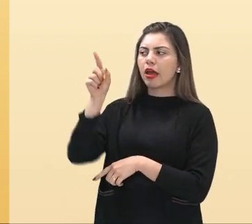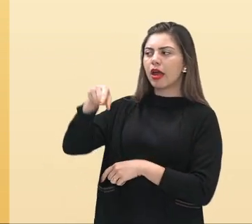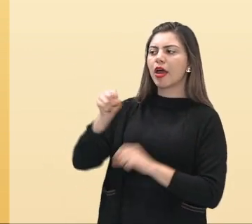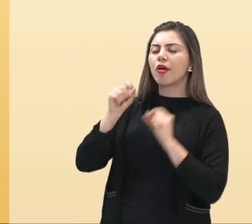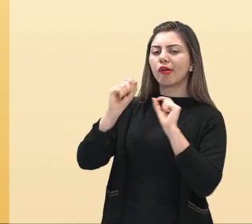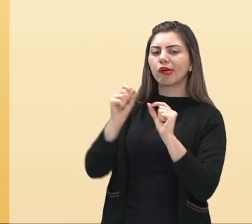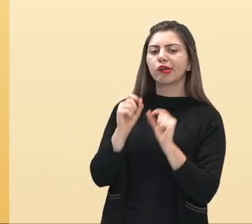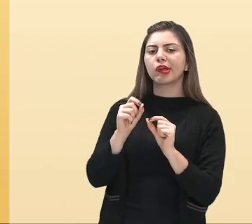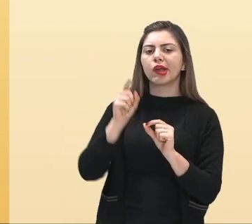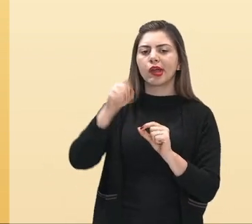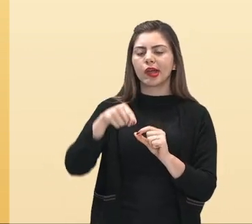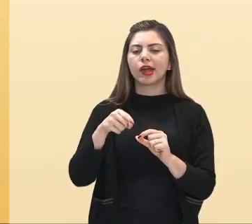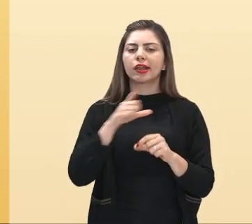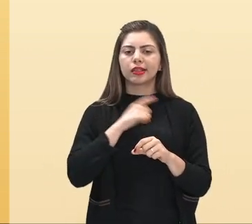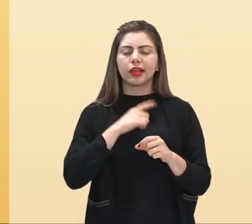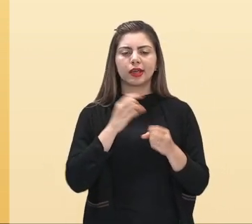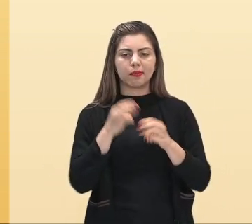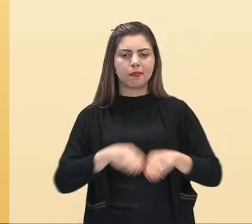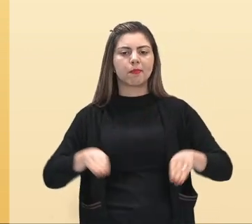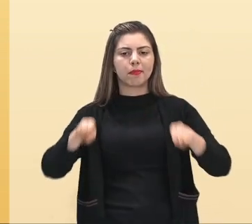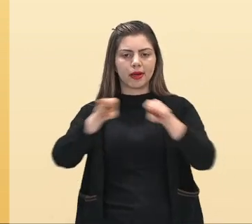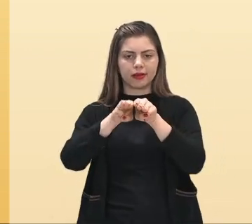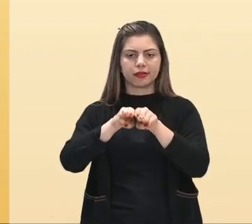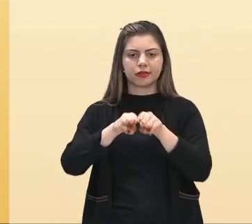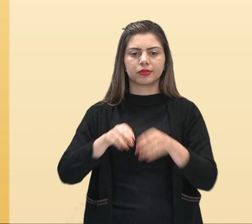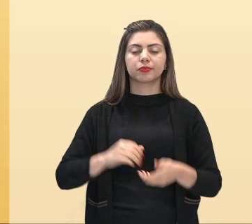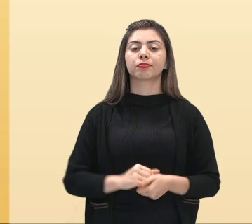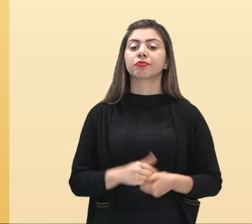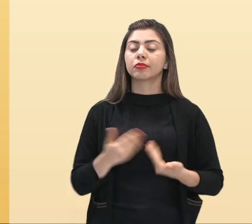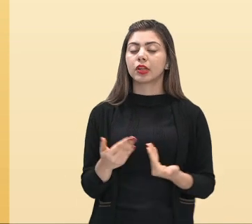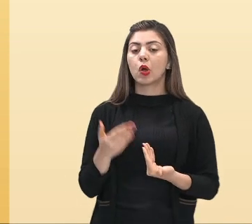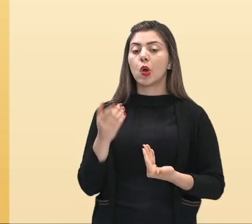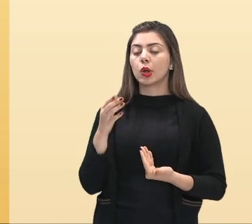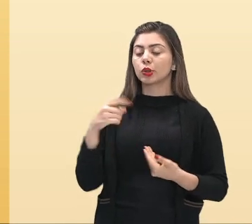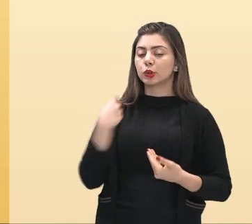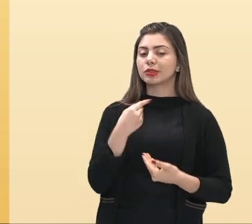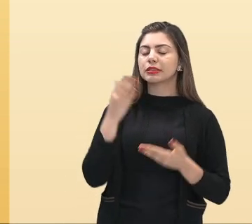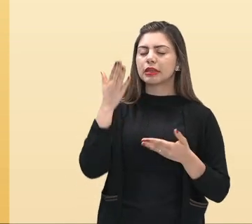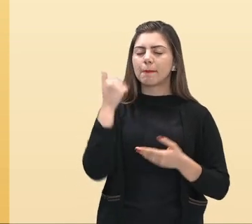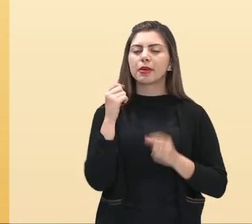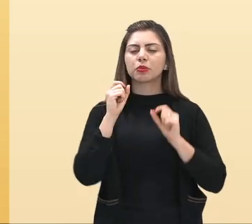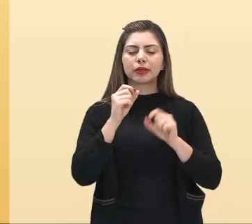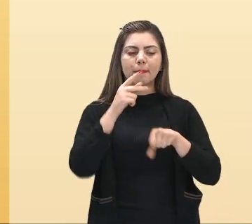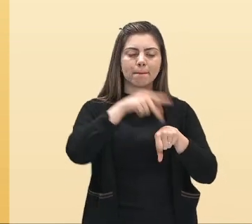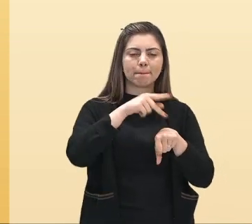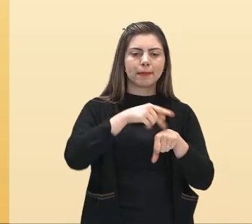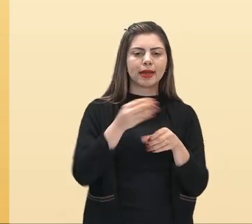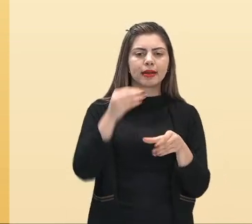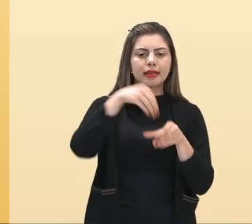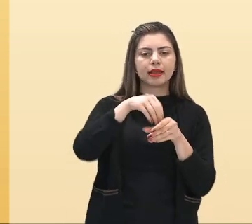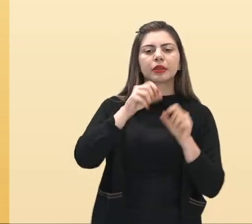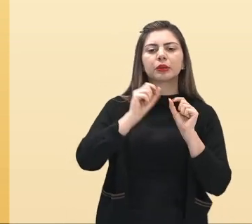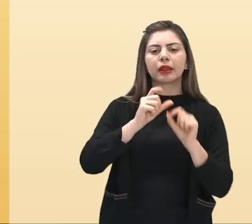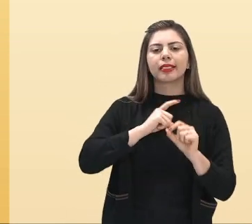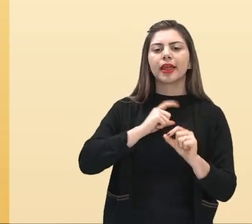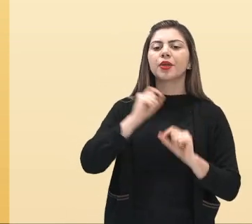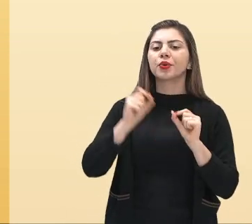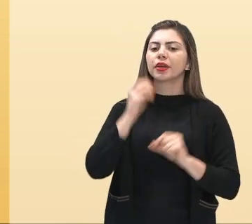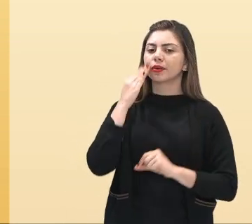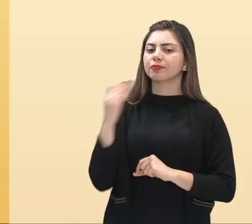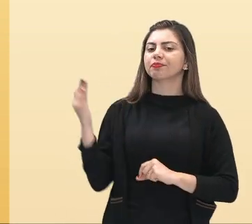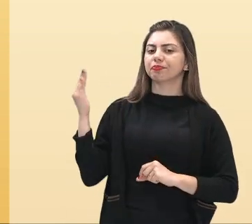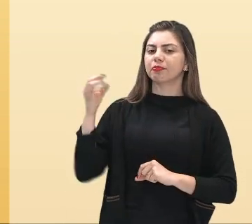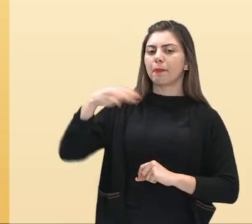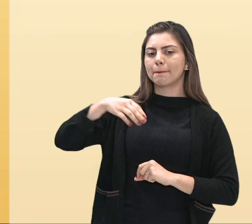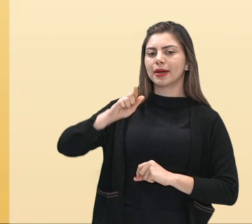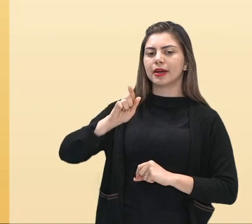denominadas fenômenos magnéticos. Hoje sabemos que essas pedras contêm um óxido de ferro, a magnetita,